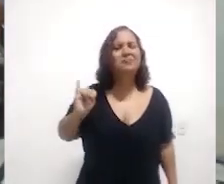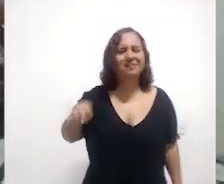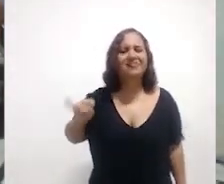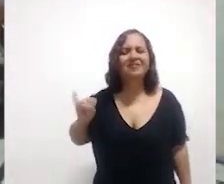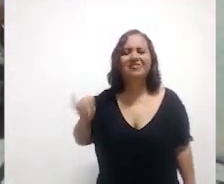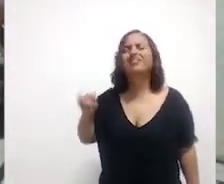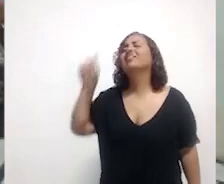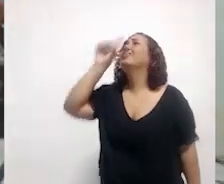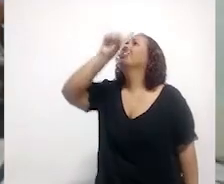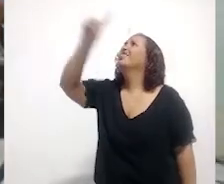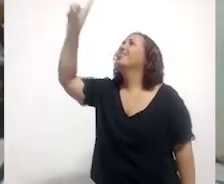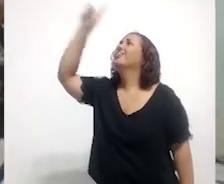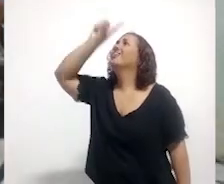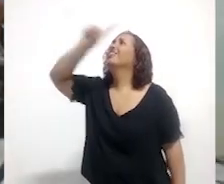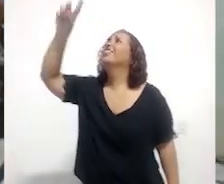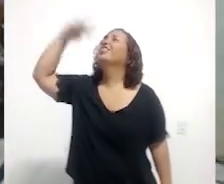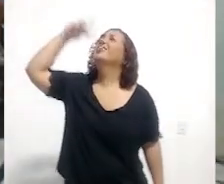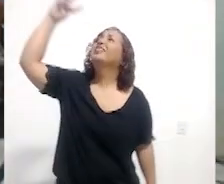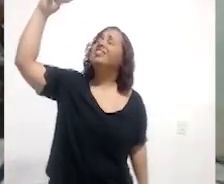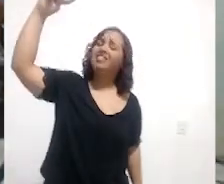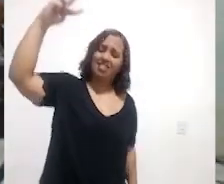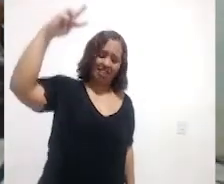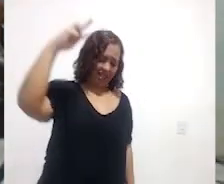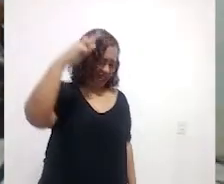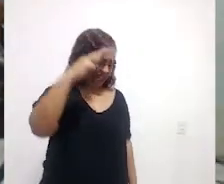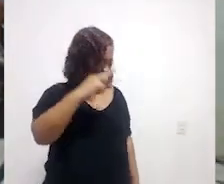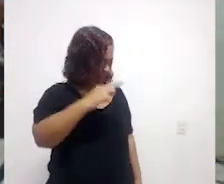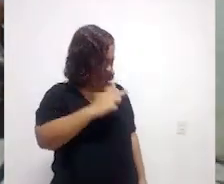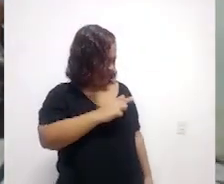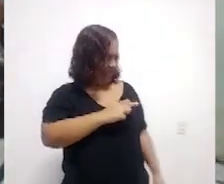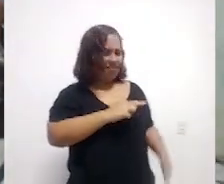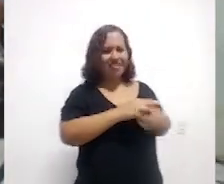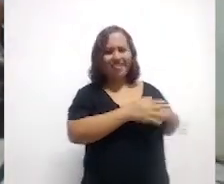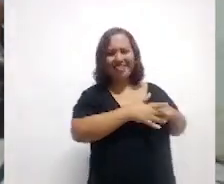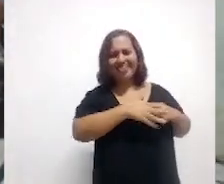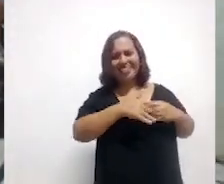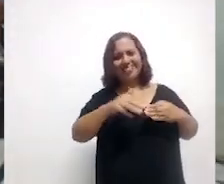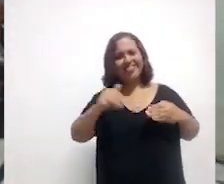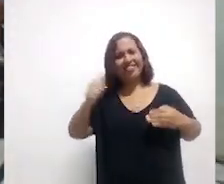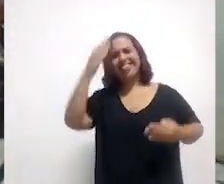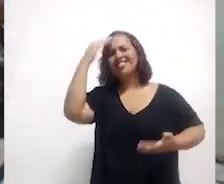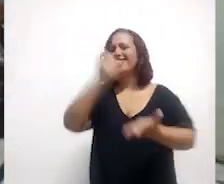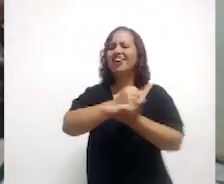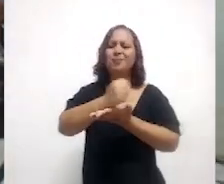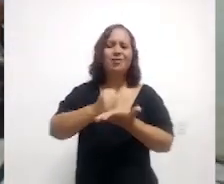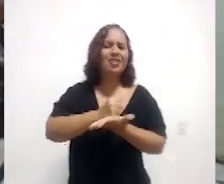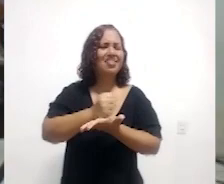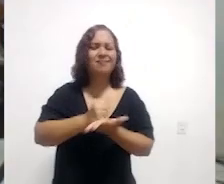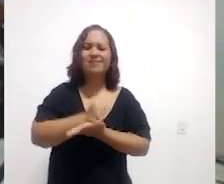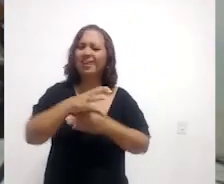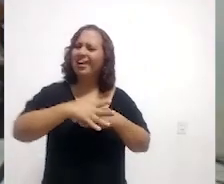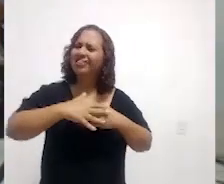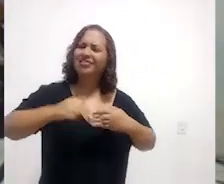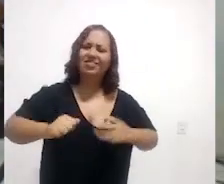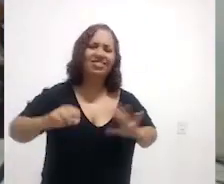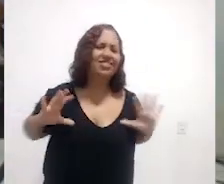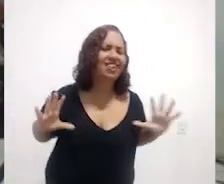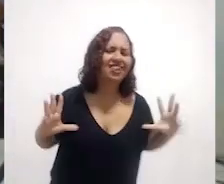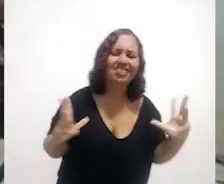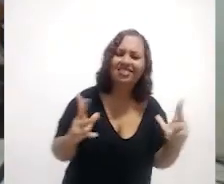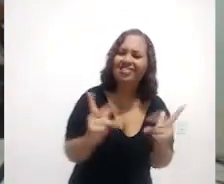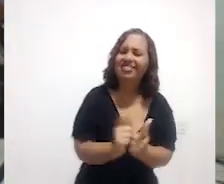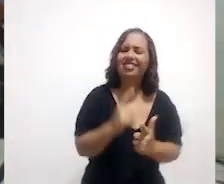Ele viu e sabe o remédio pra curar toda a